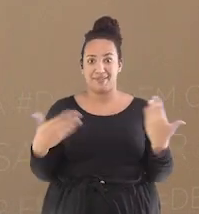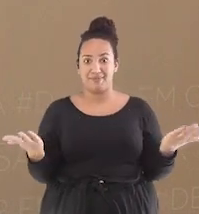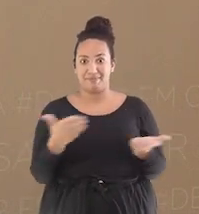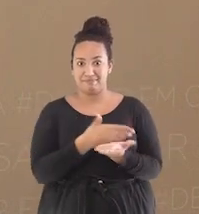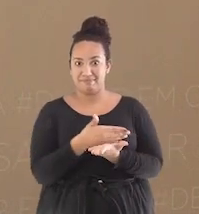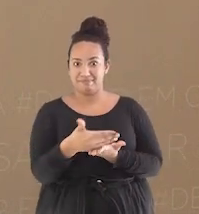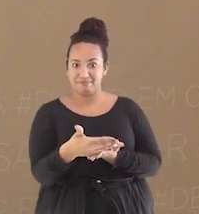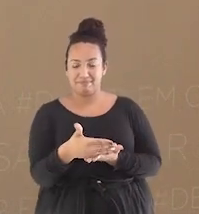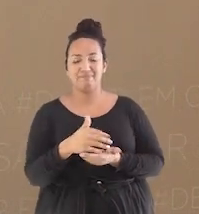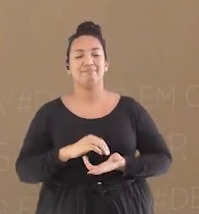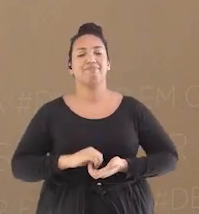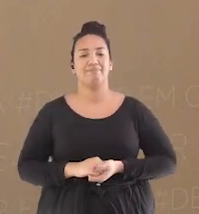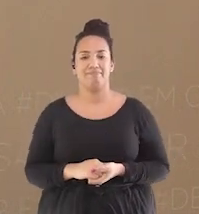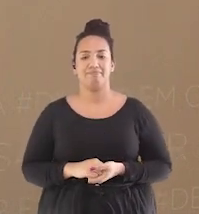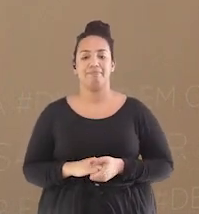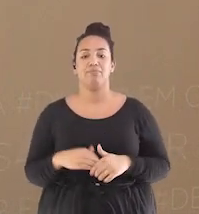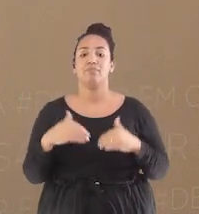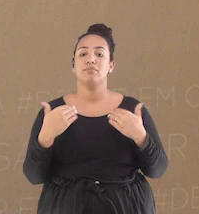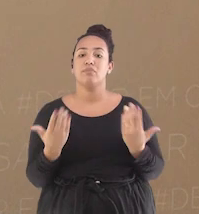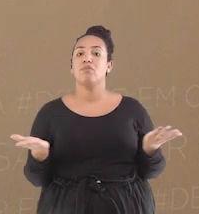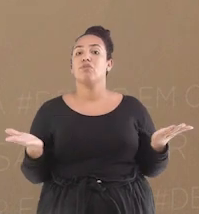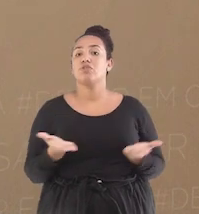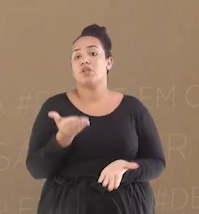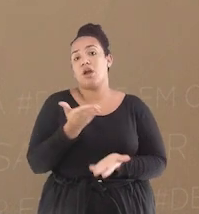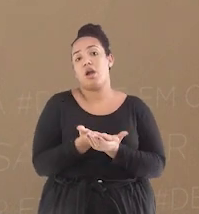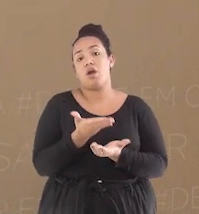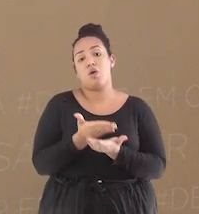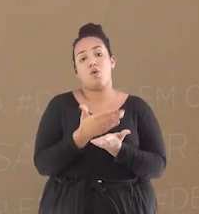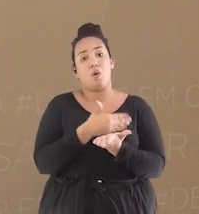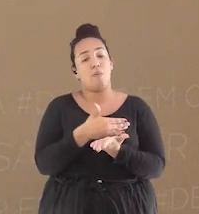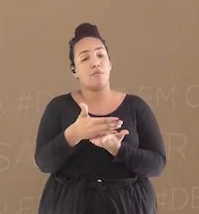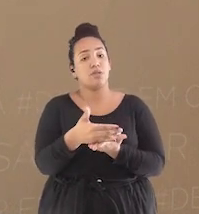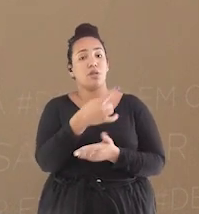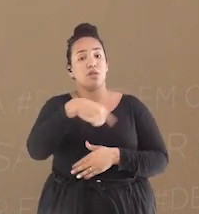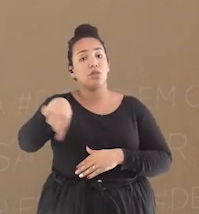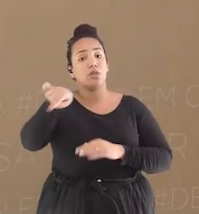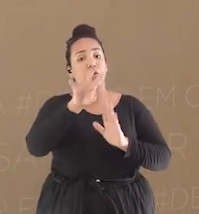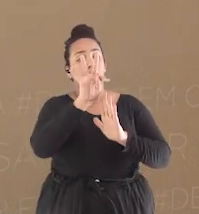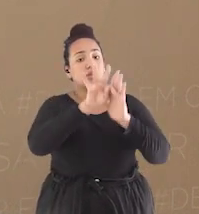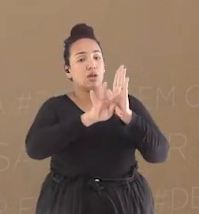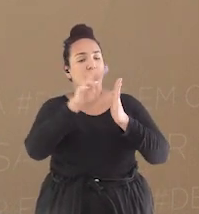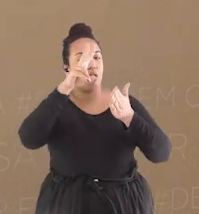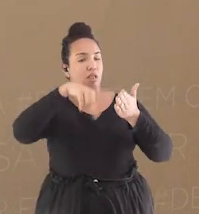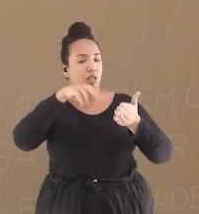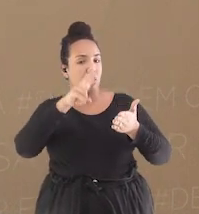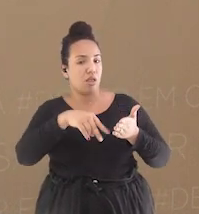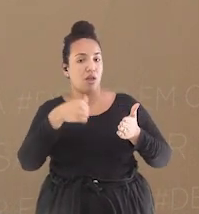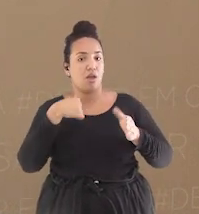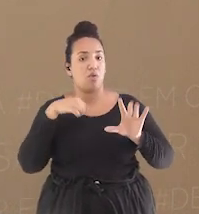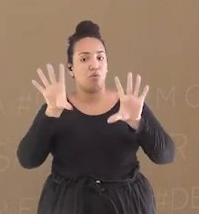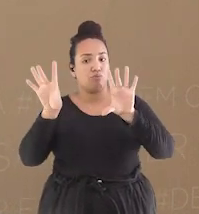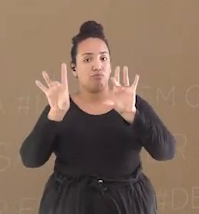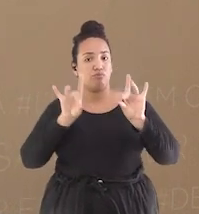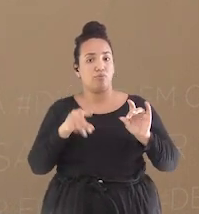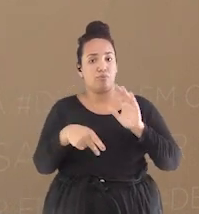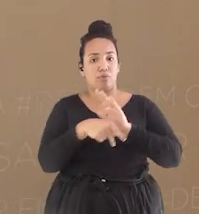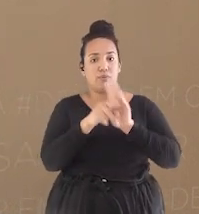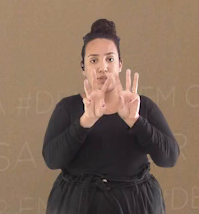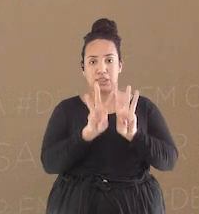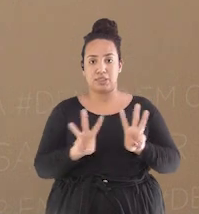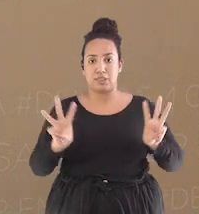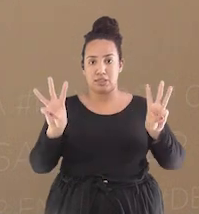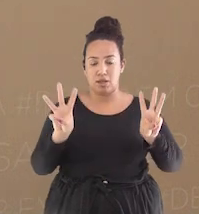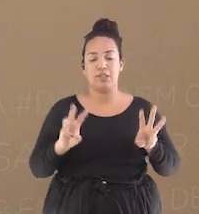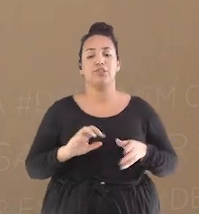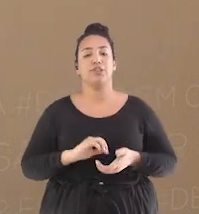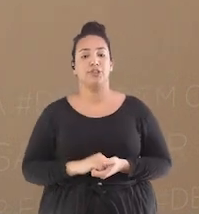vamos começar? Eu quero começar a aula de hoje lendo um trecho de um texto com vocês. Eu retirei do site Entretetizei.